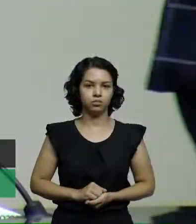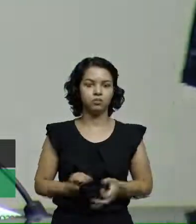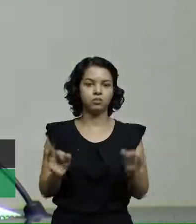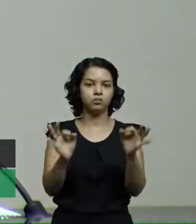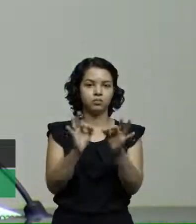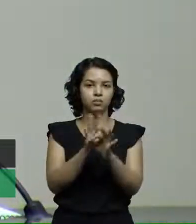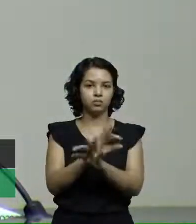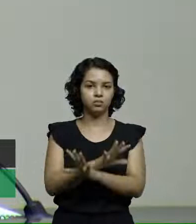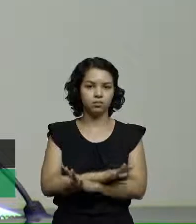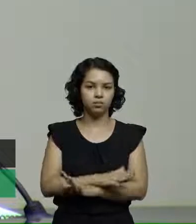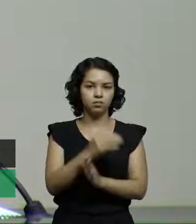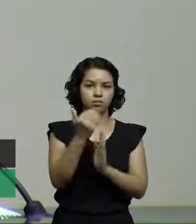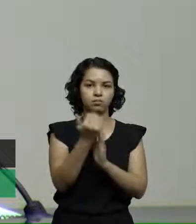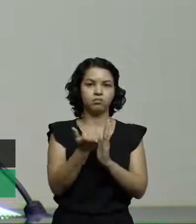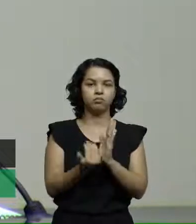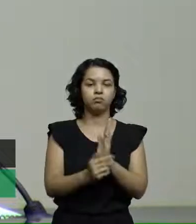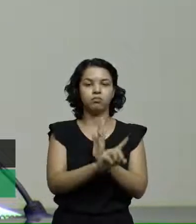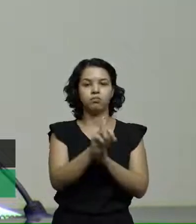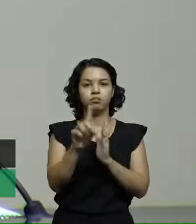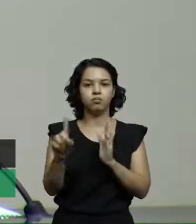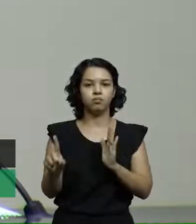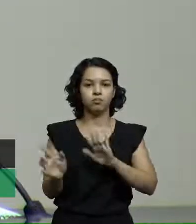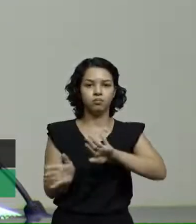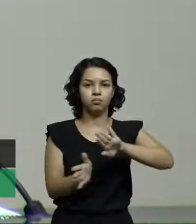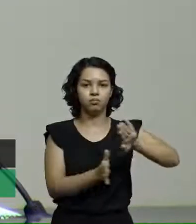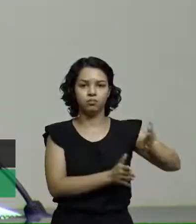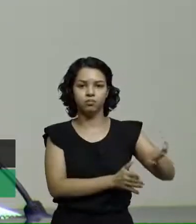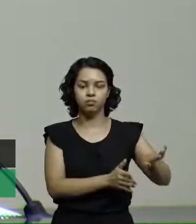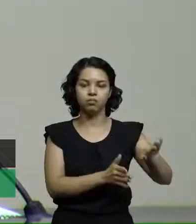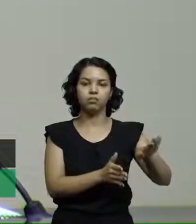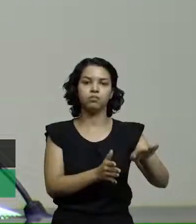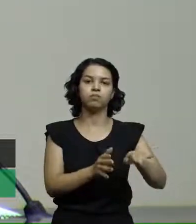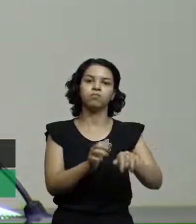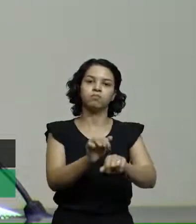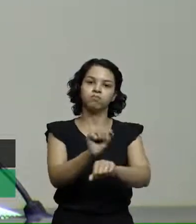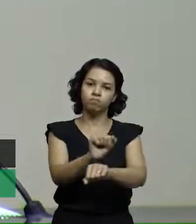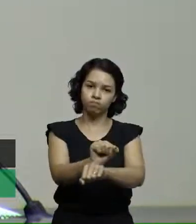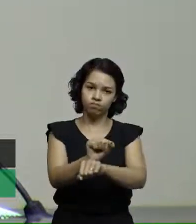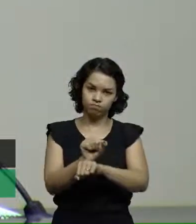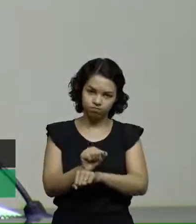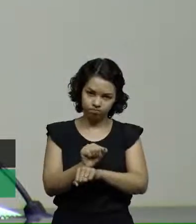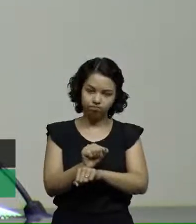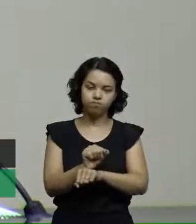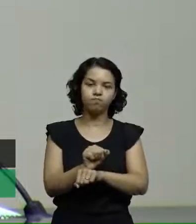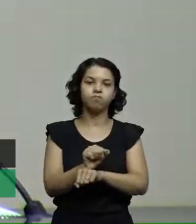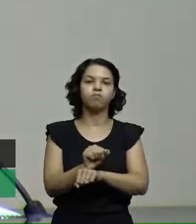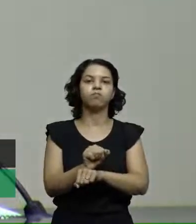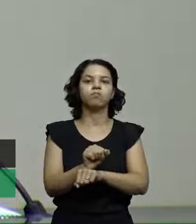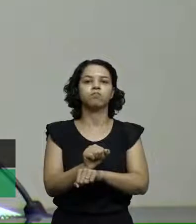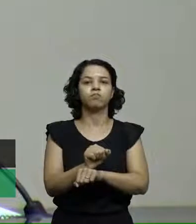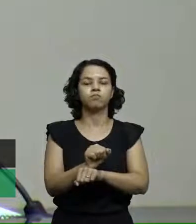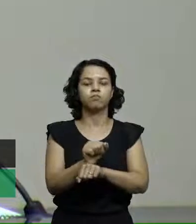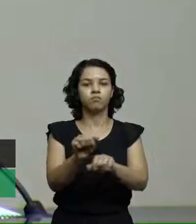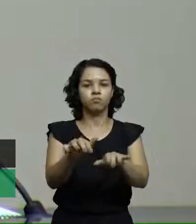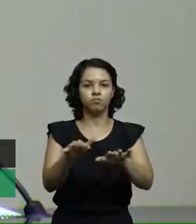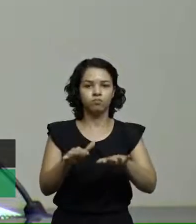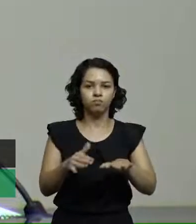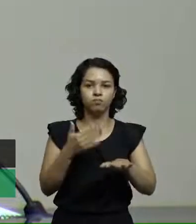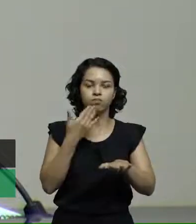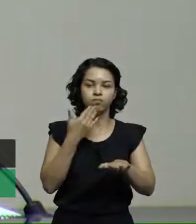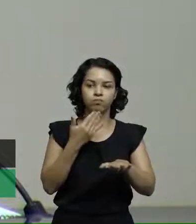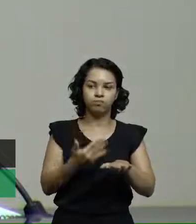Encerrada a ordem do dia, nós suspendemos a sessão e, atendendo